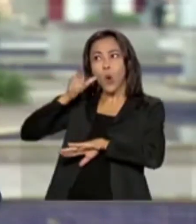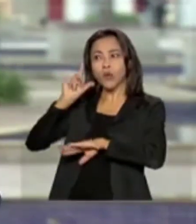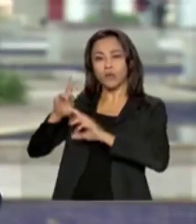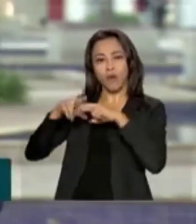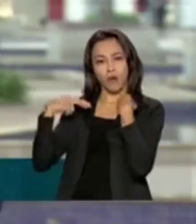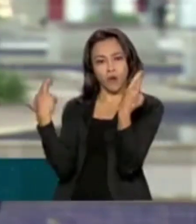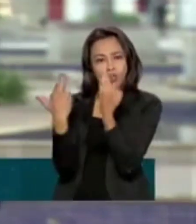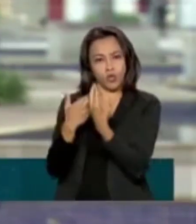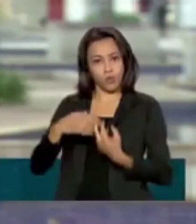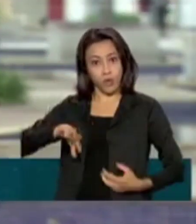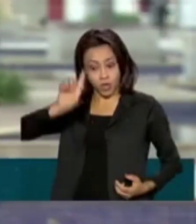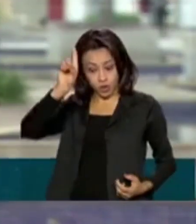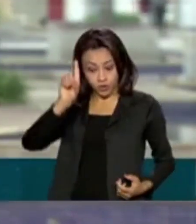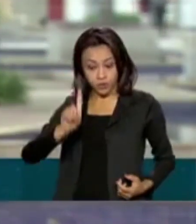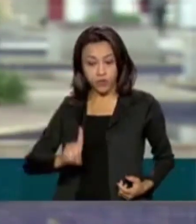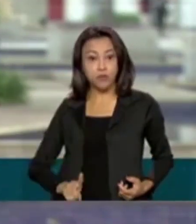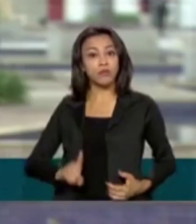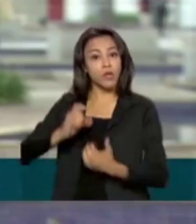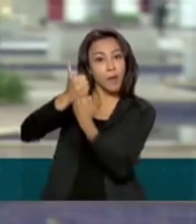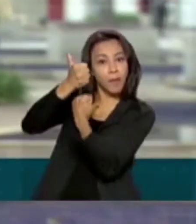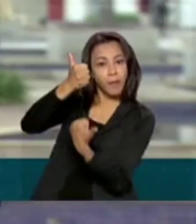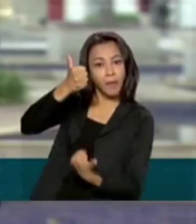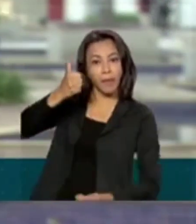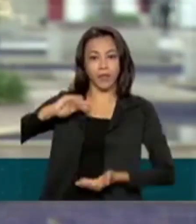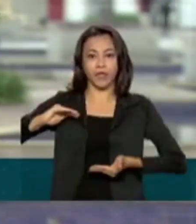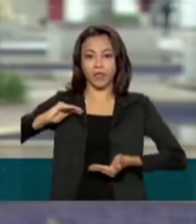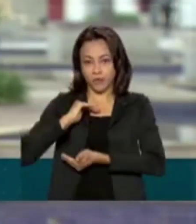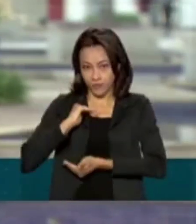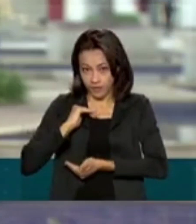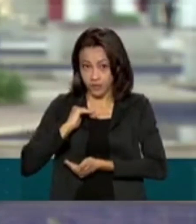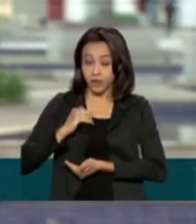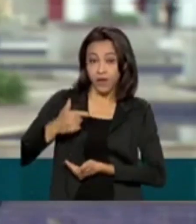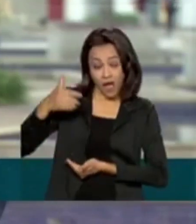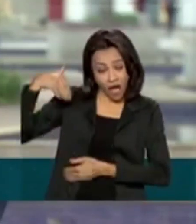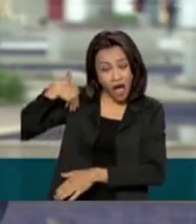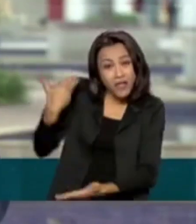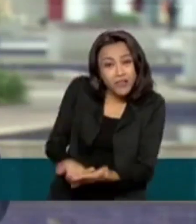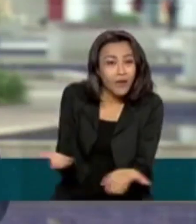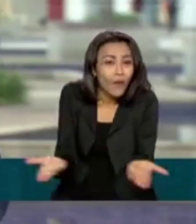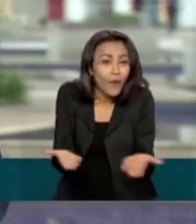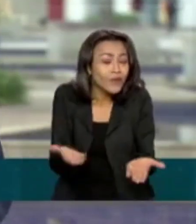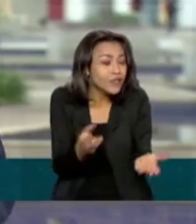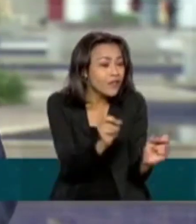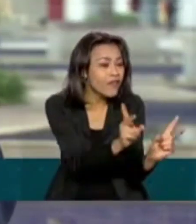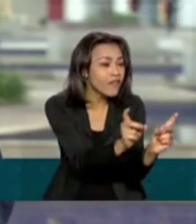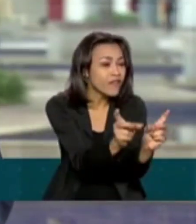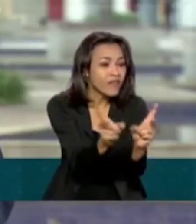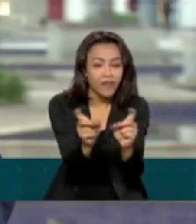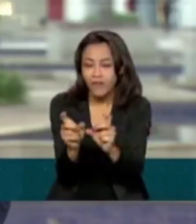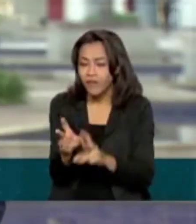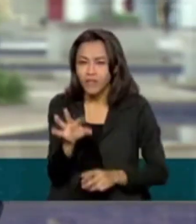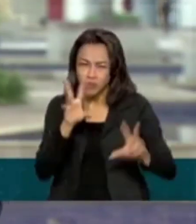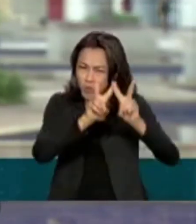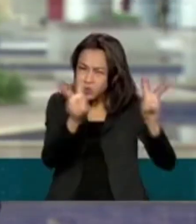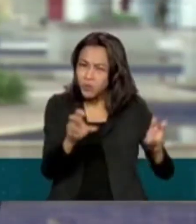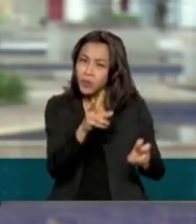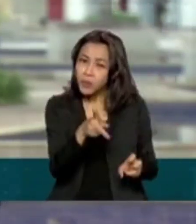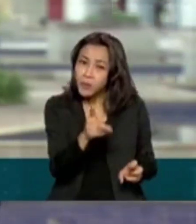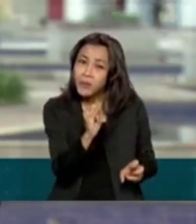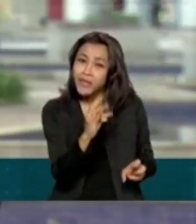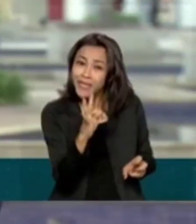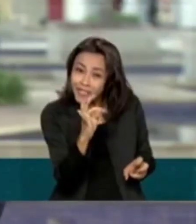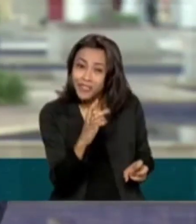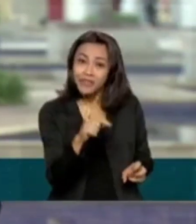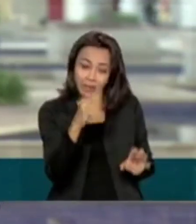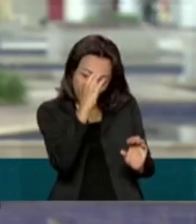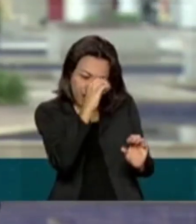pela diretoria colegiada da Anvisa. Até o momento, não existem produtos comerciais específicos regularizados para a